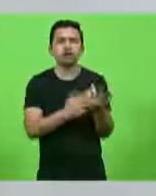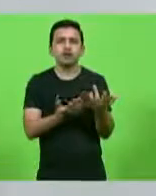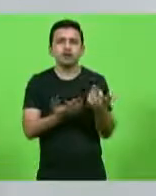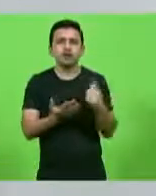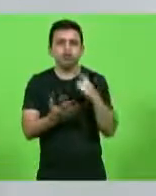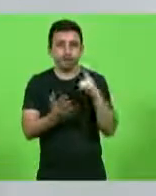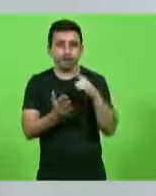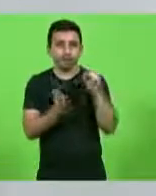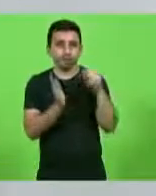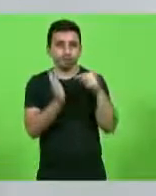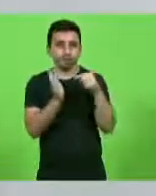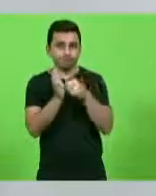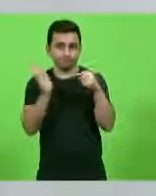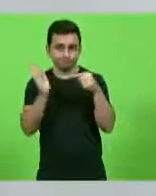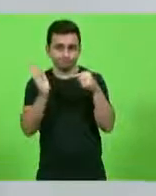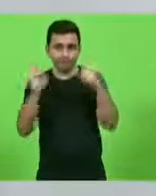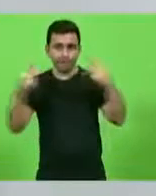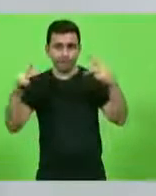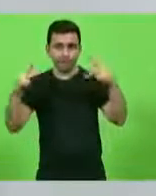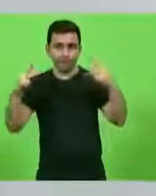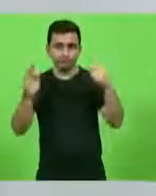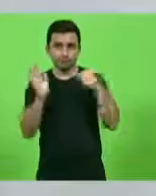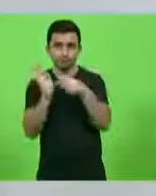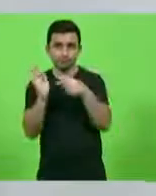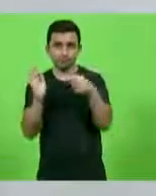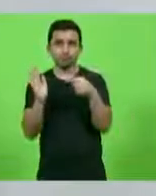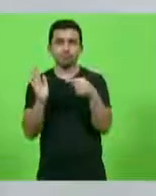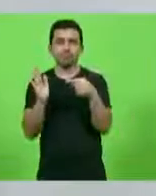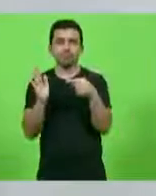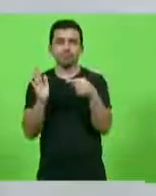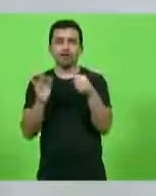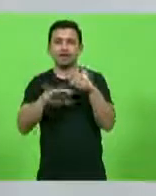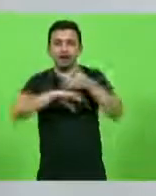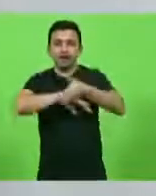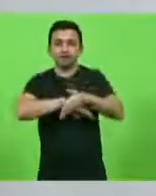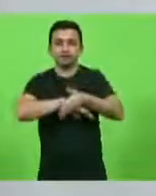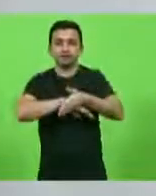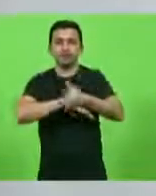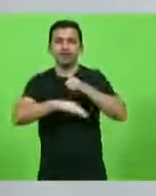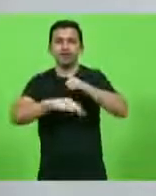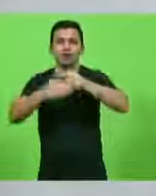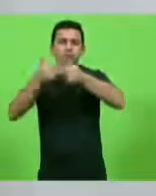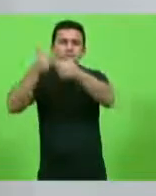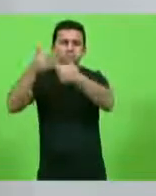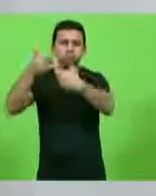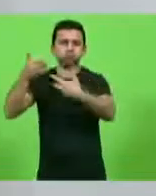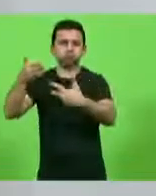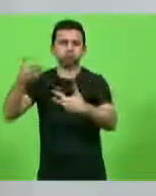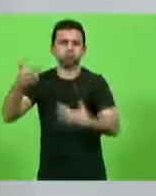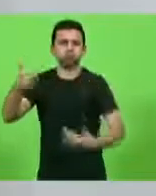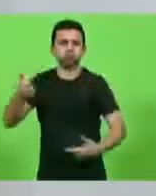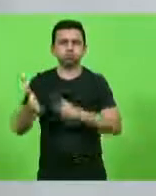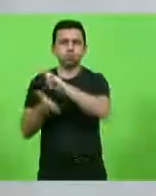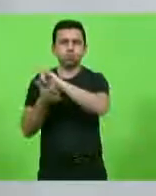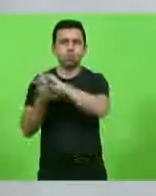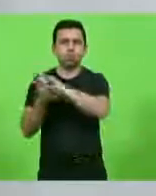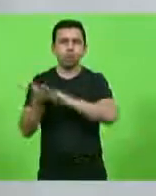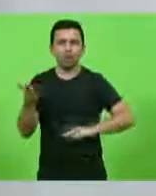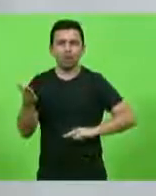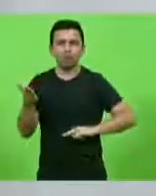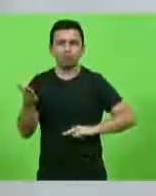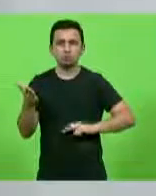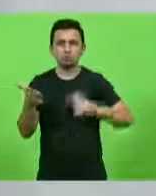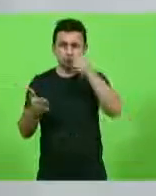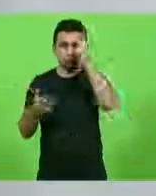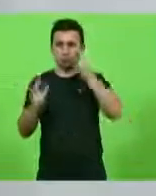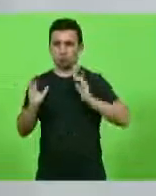um clique num link que você acessa e ali tem um rol de documentos que um